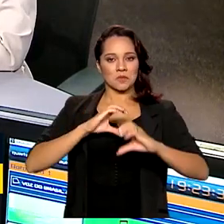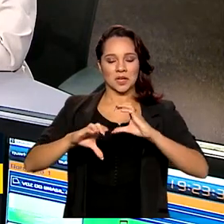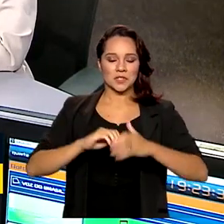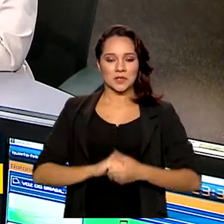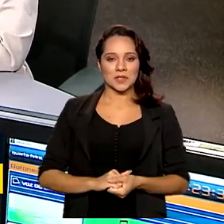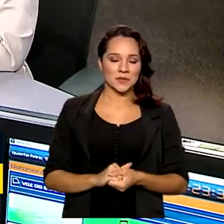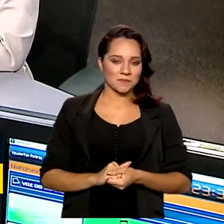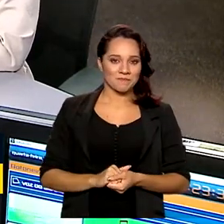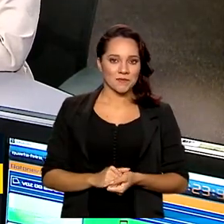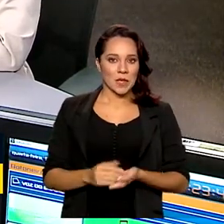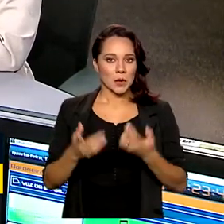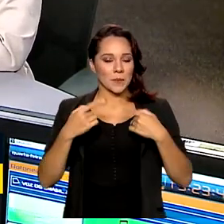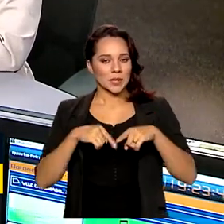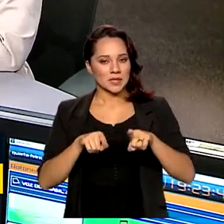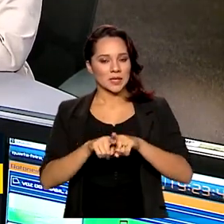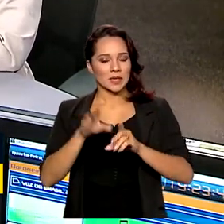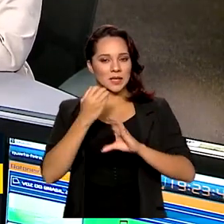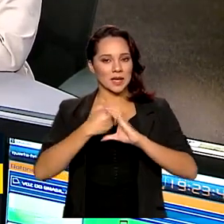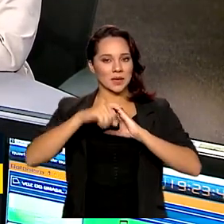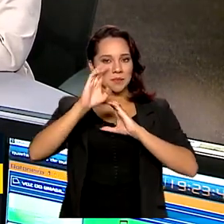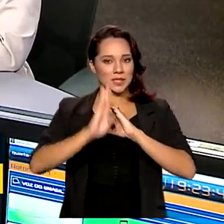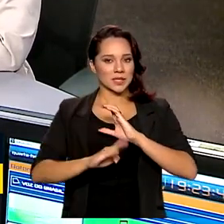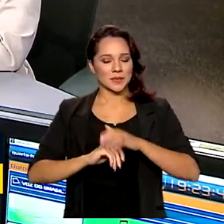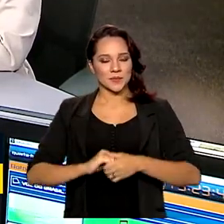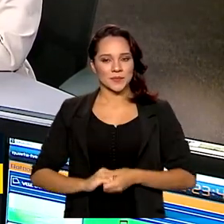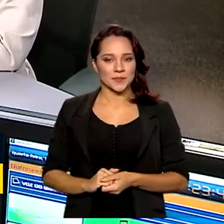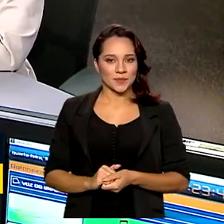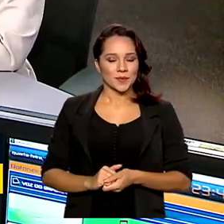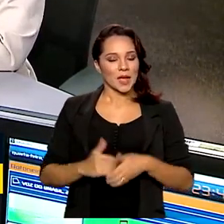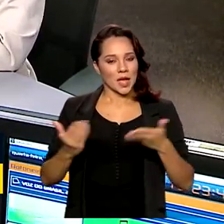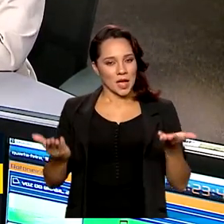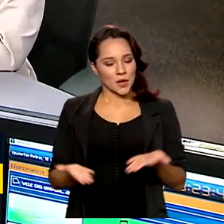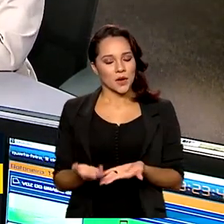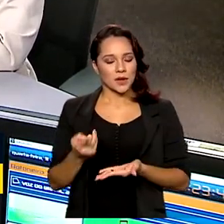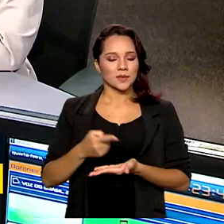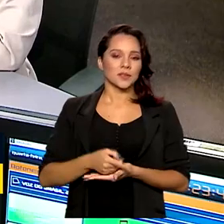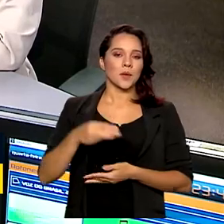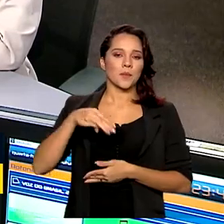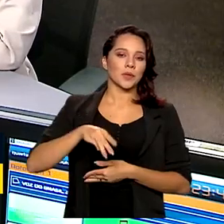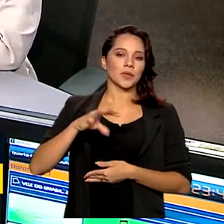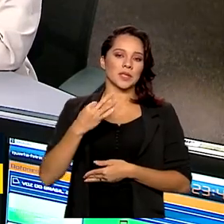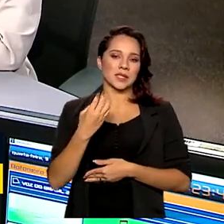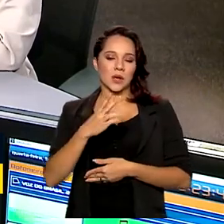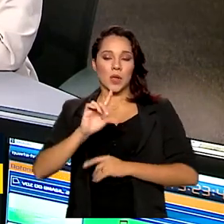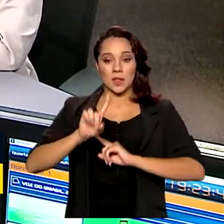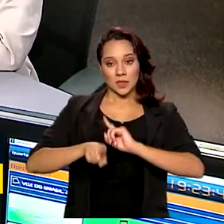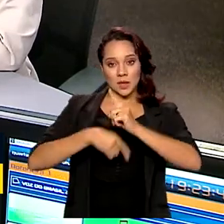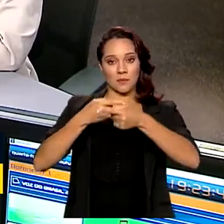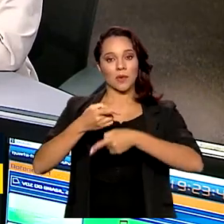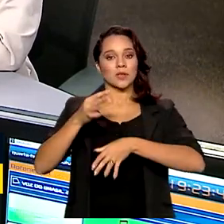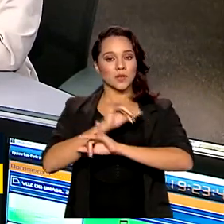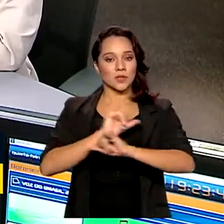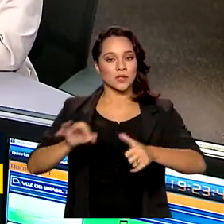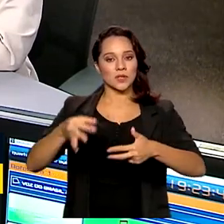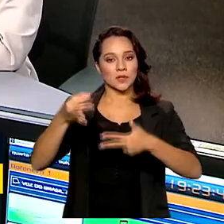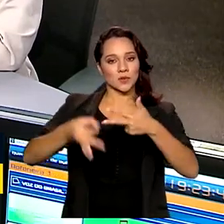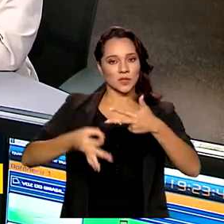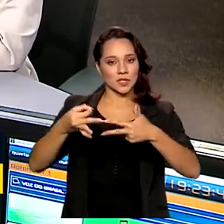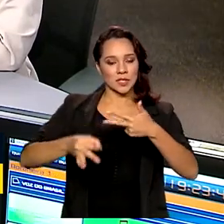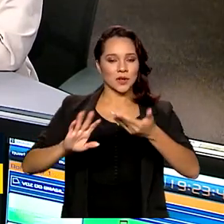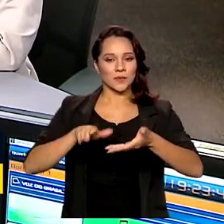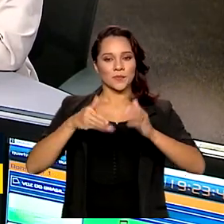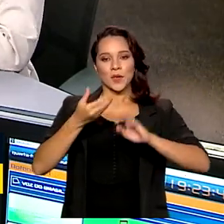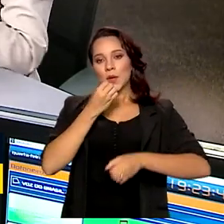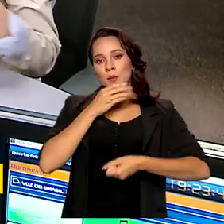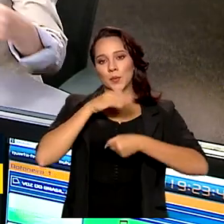das Comunicações. Com produção da empresa Brasil de Comunicação. Fique agora com o Minuto do TCU e em seguida as notícias do Poder Judiciário e